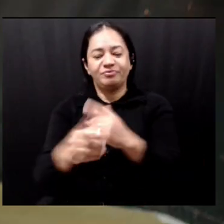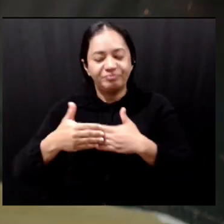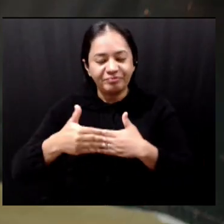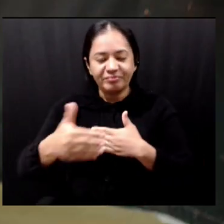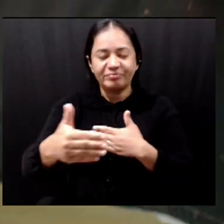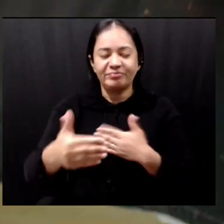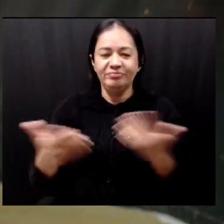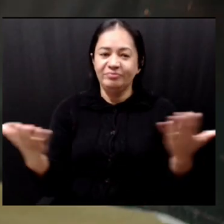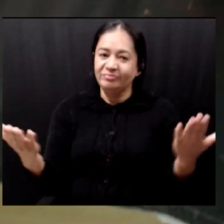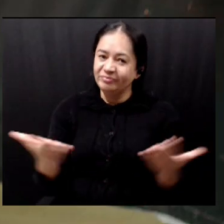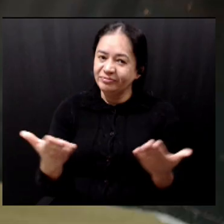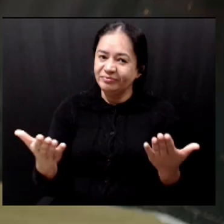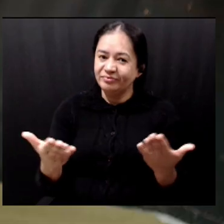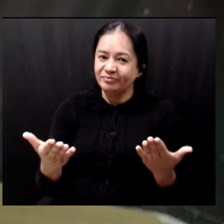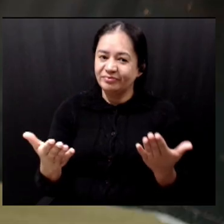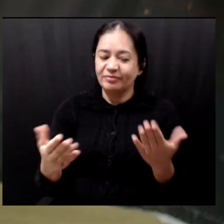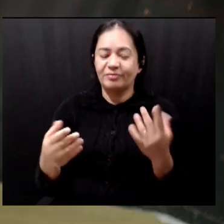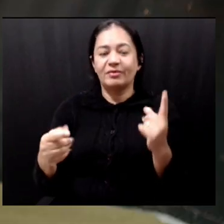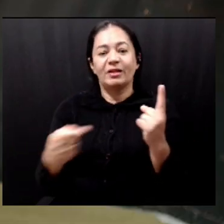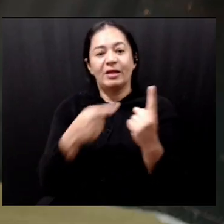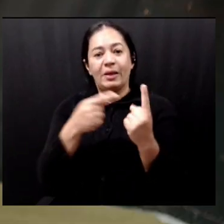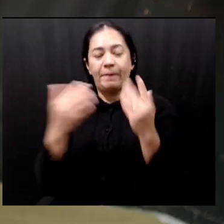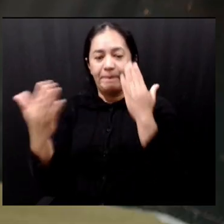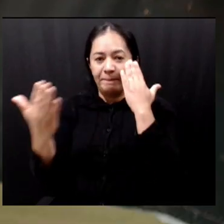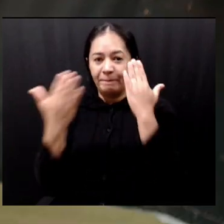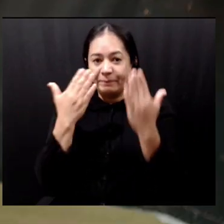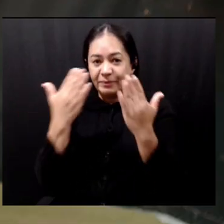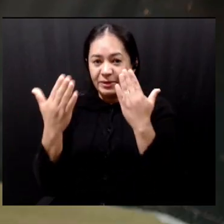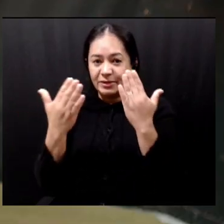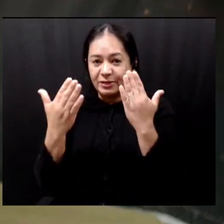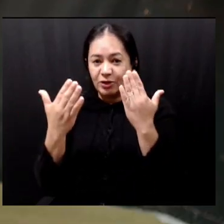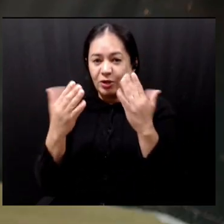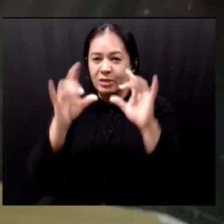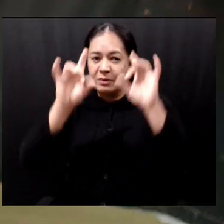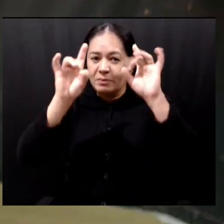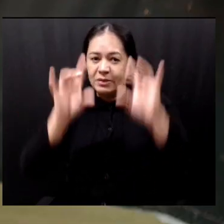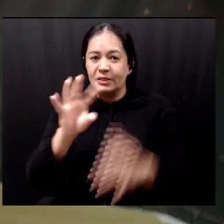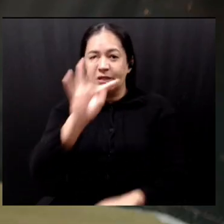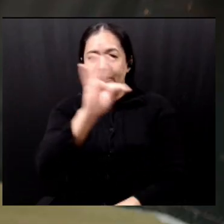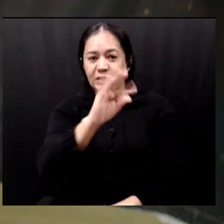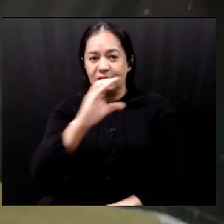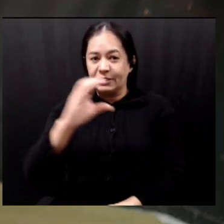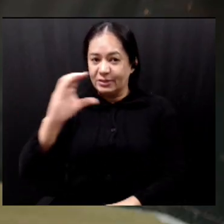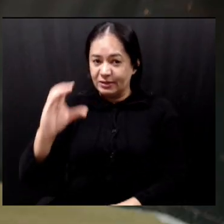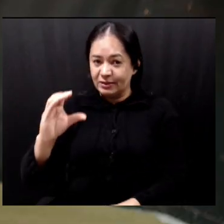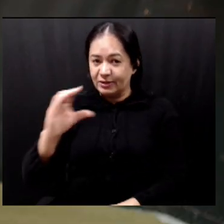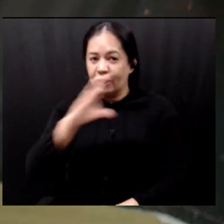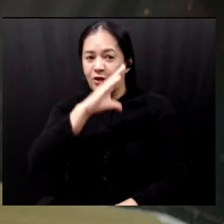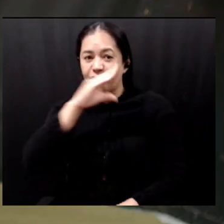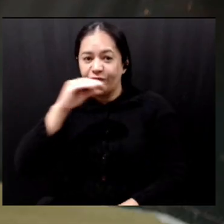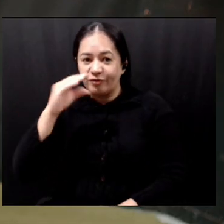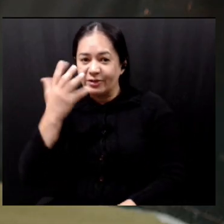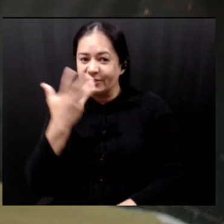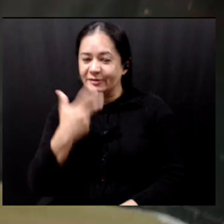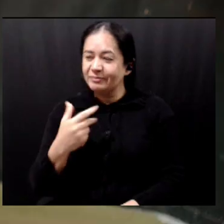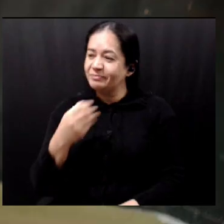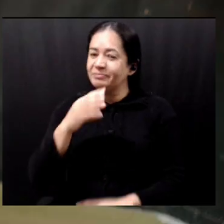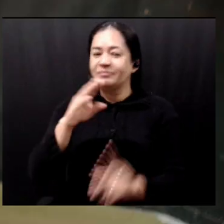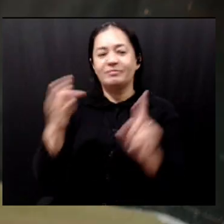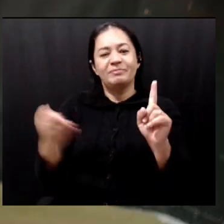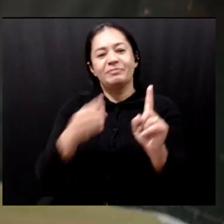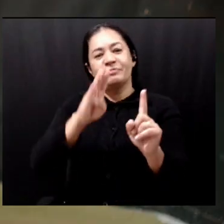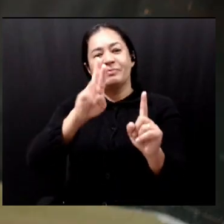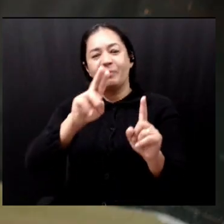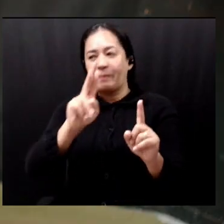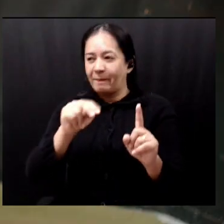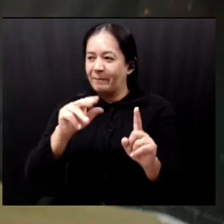a psicóloga clínica especialista em TCC, infância e adolescência, Bruna Falcone. Muito bom dia, seja